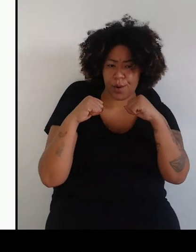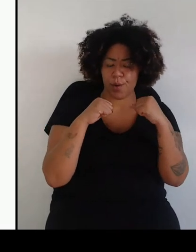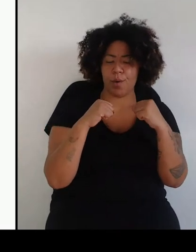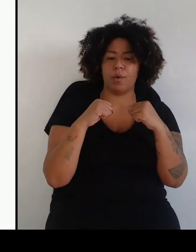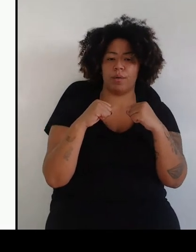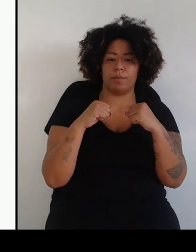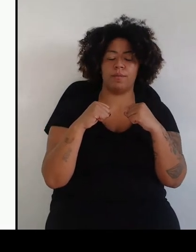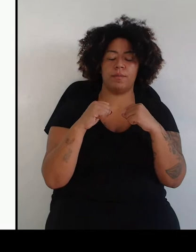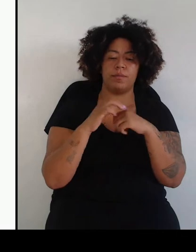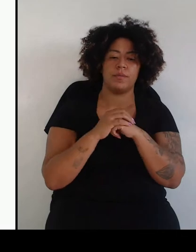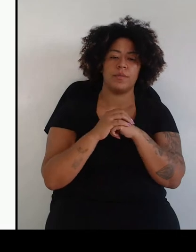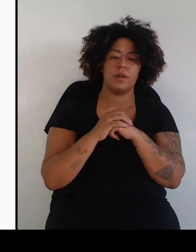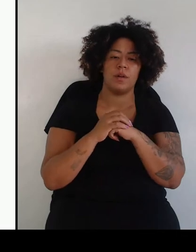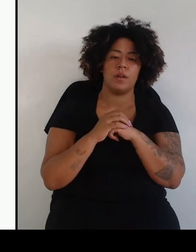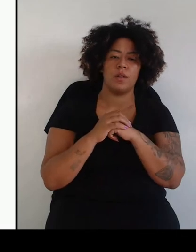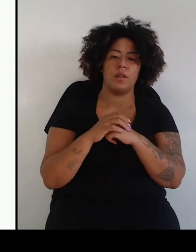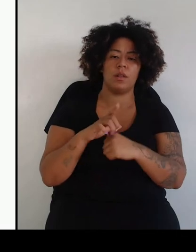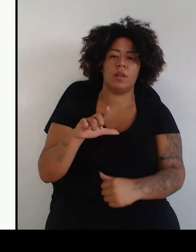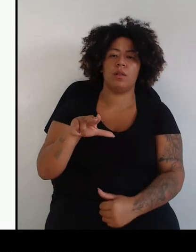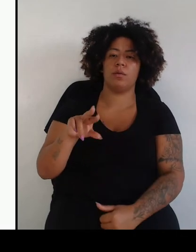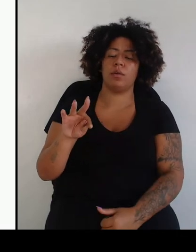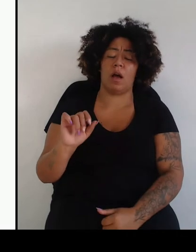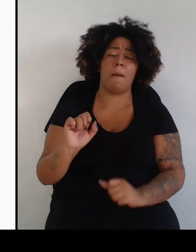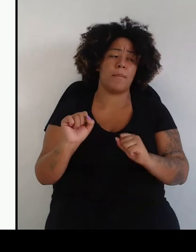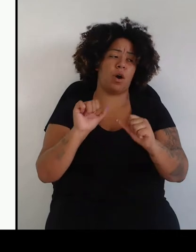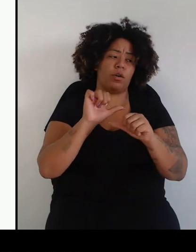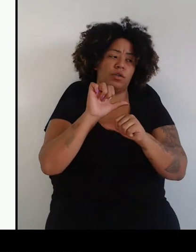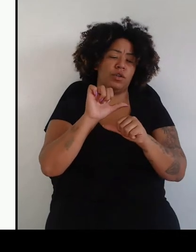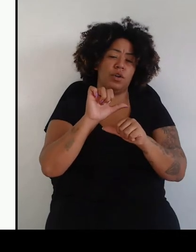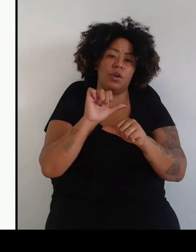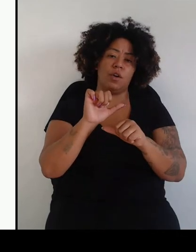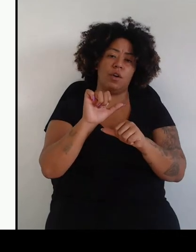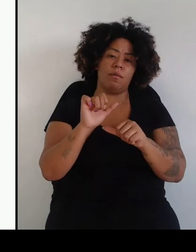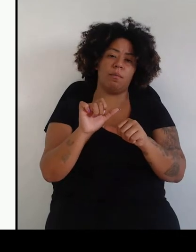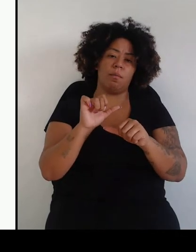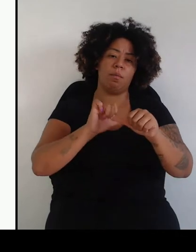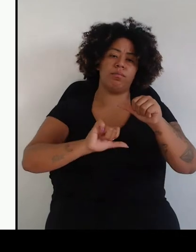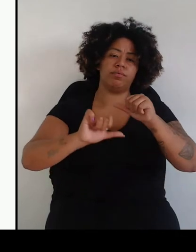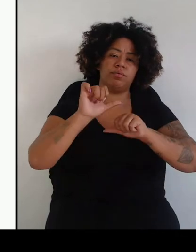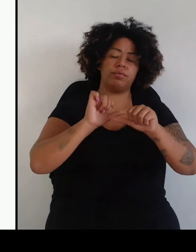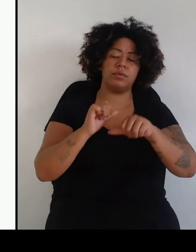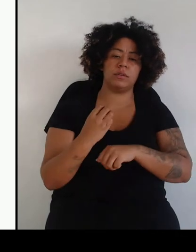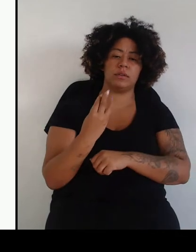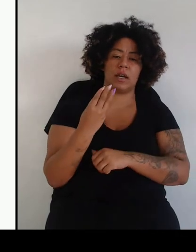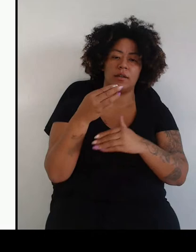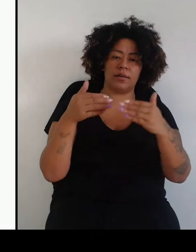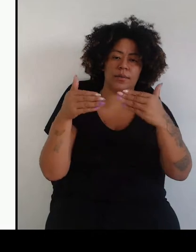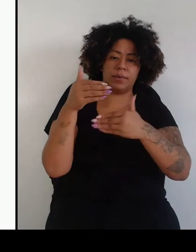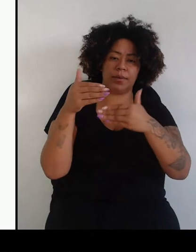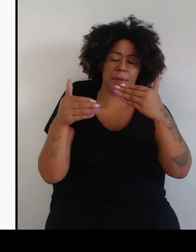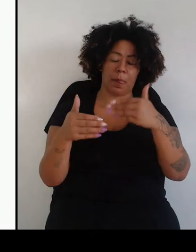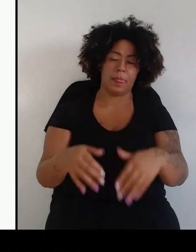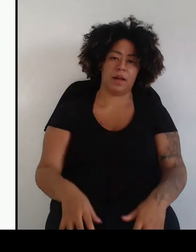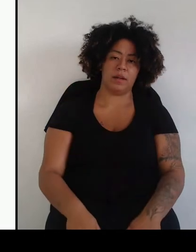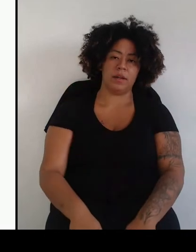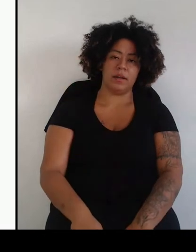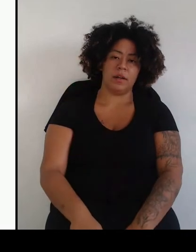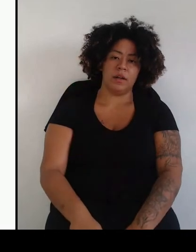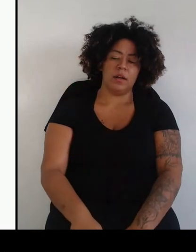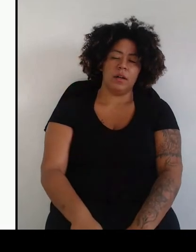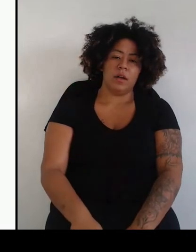problemas voltar três slides por gentileza para pintura tio figuers dois a mais por